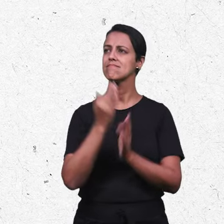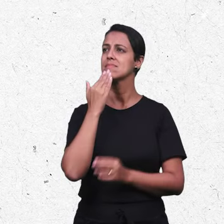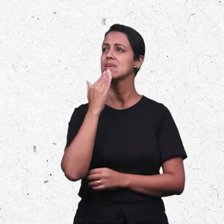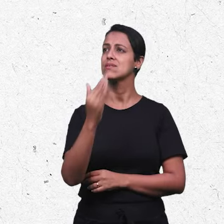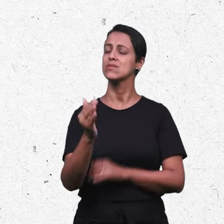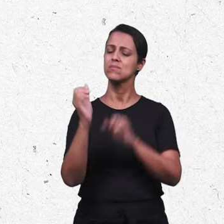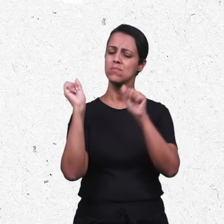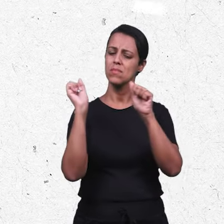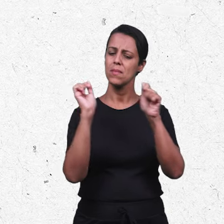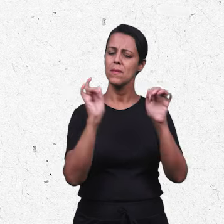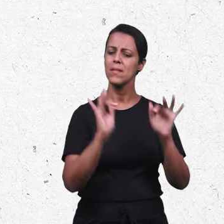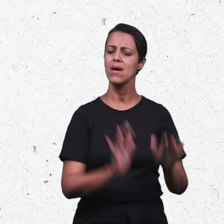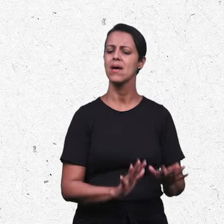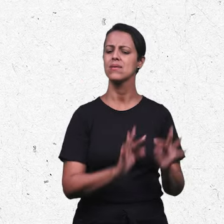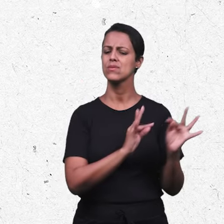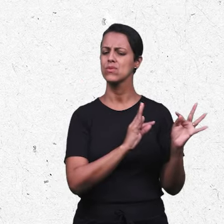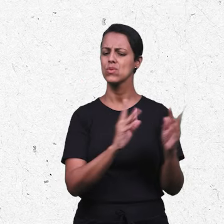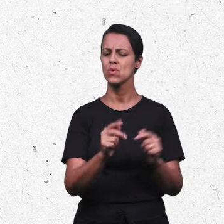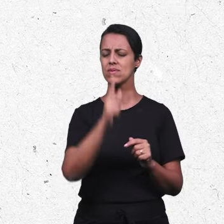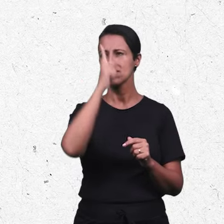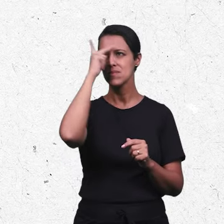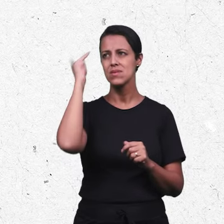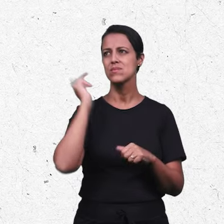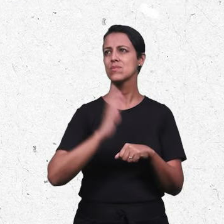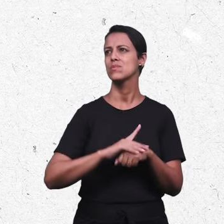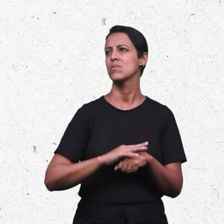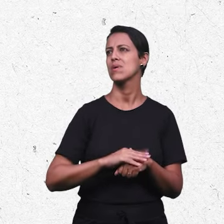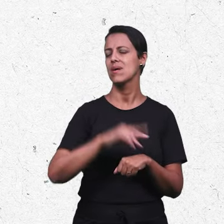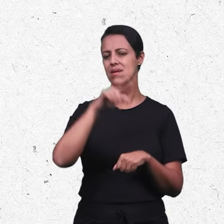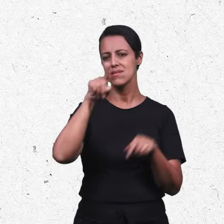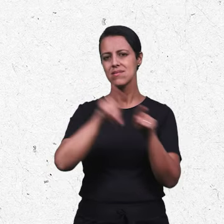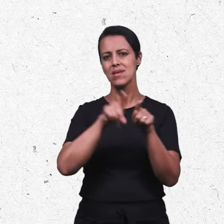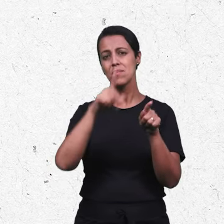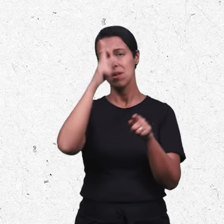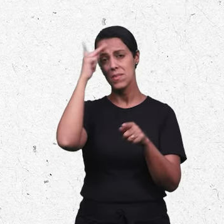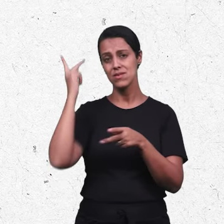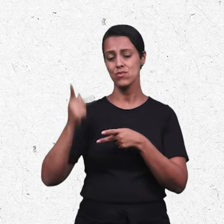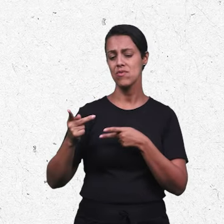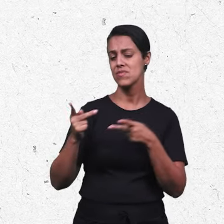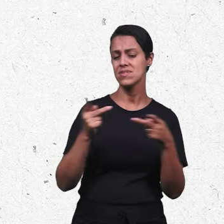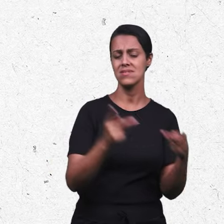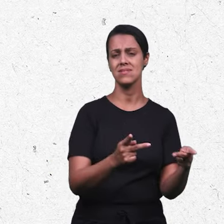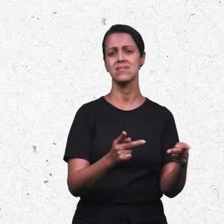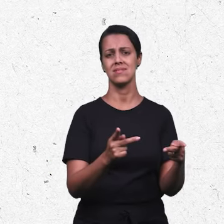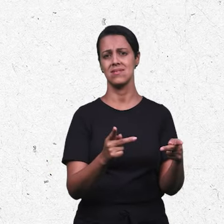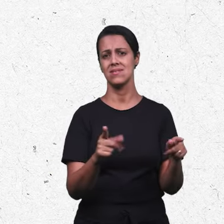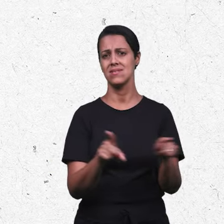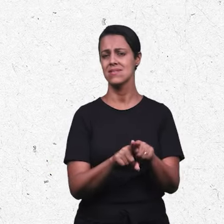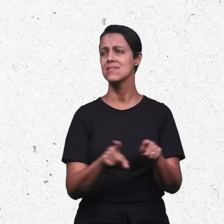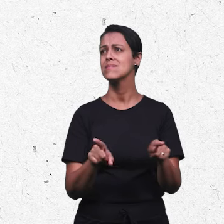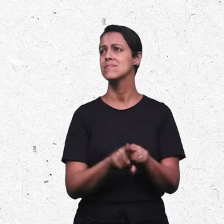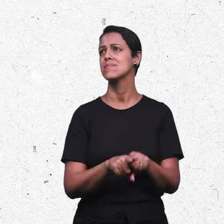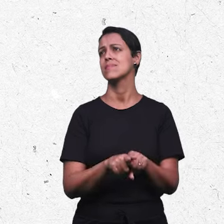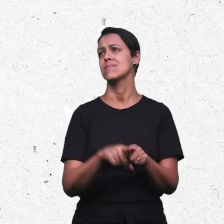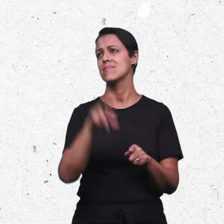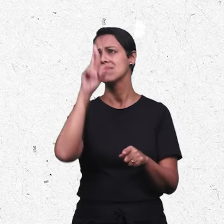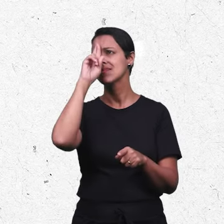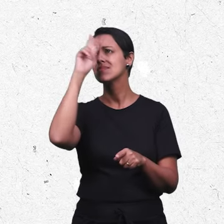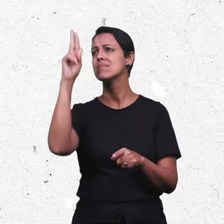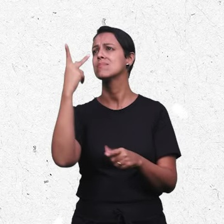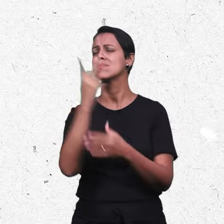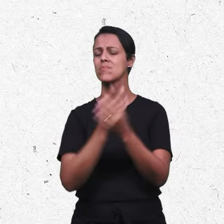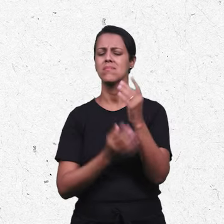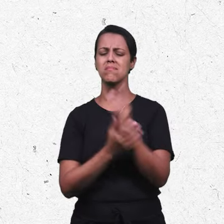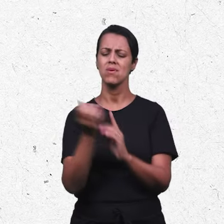filhos que se encontram enfermos os visitantes meu senhor que estão assistindo nesta hora meu senhor visita e põe tuas mãos